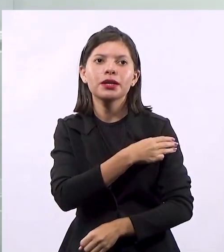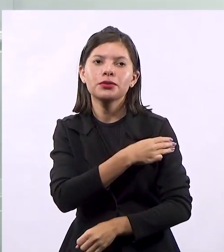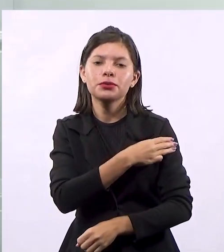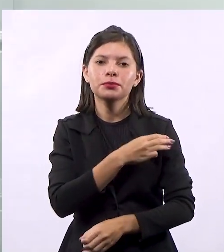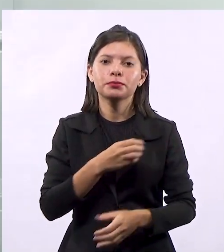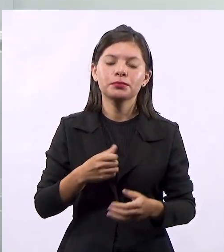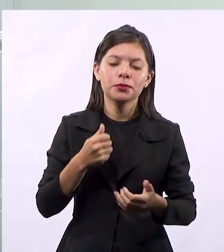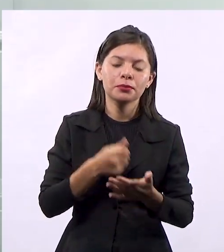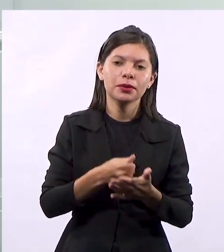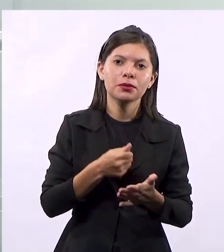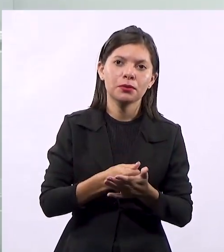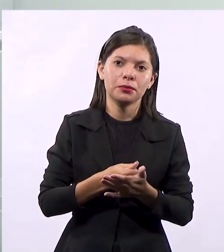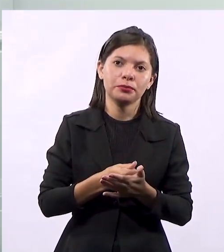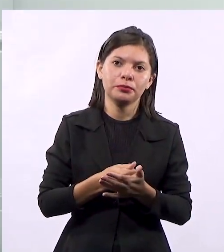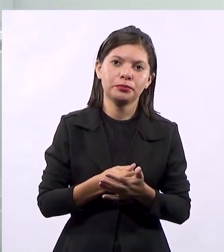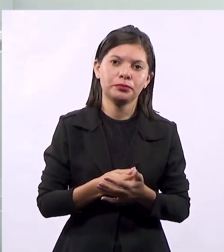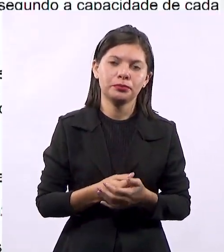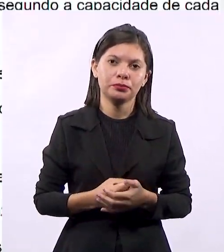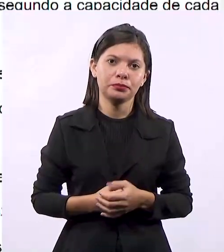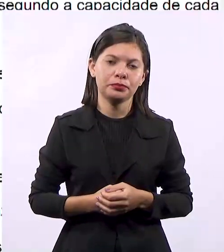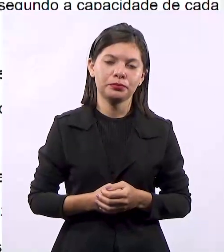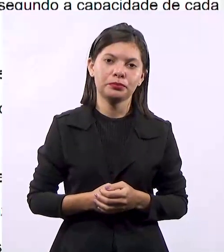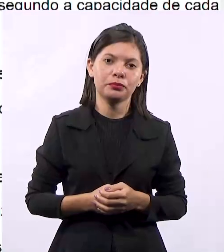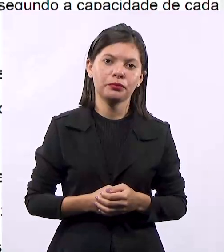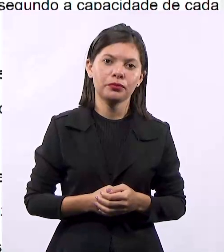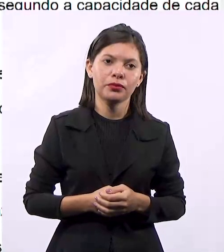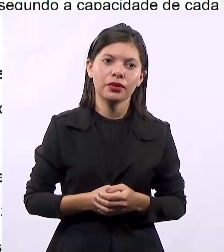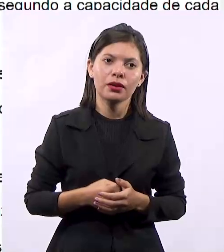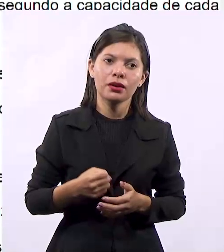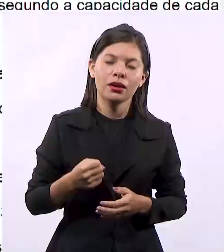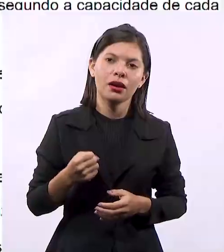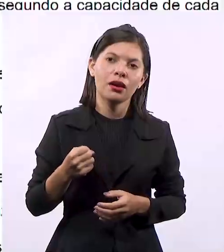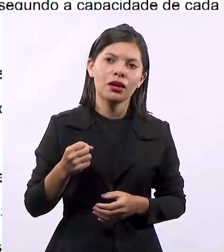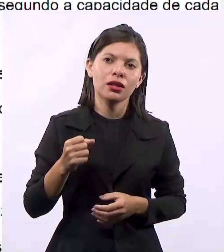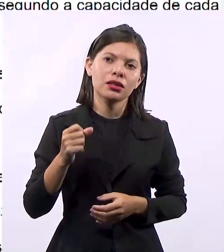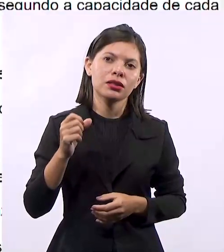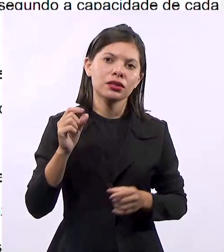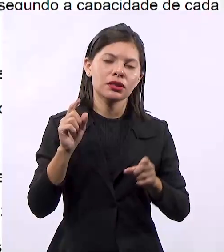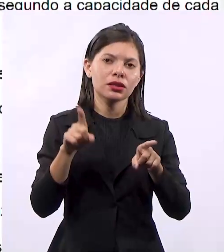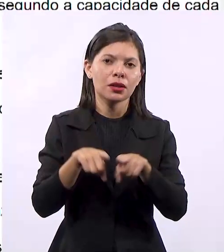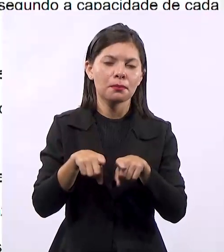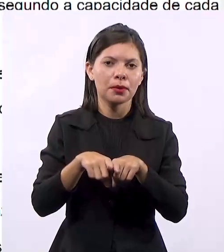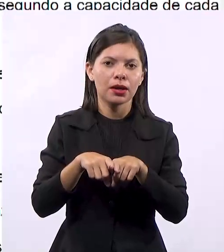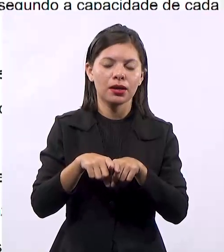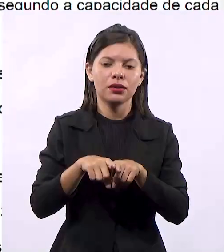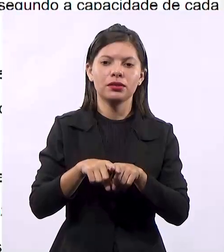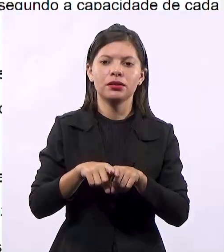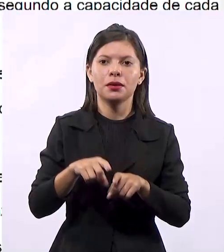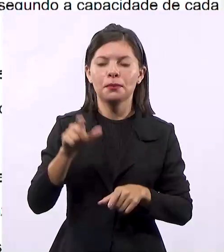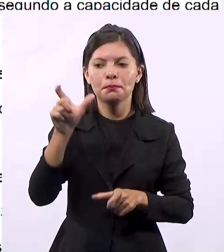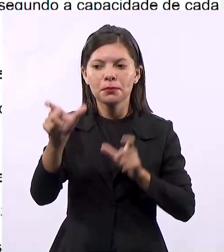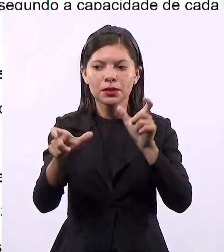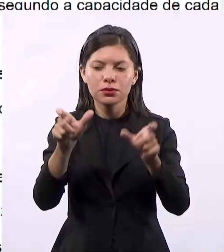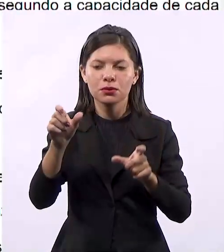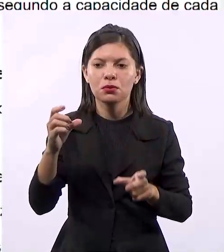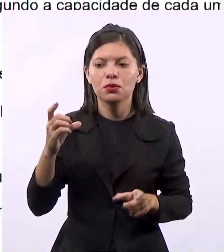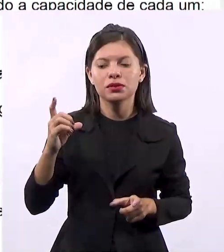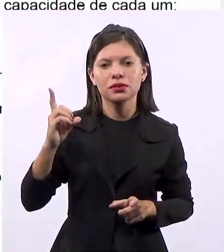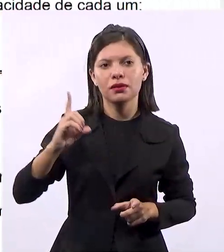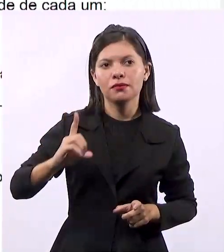a universalização do ensino médio. O inciso 3, atendimento educacional especializado aos portadores